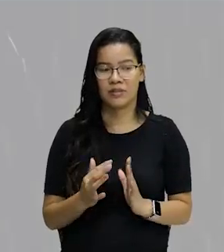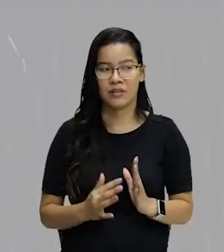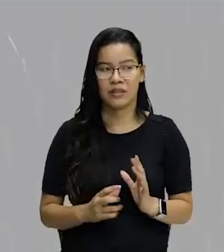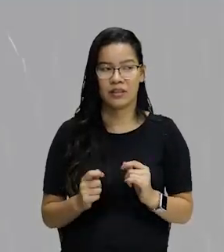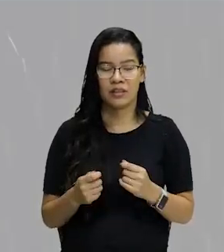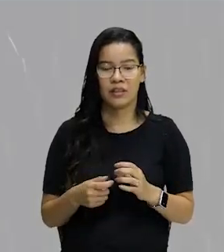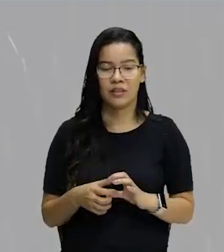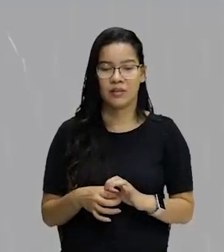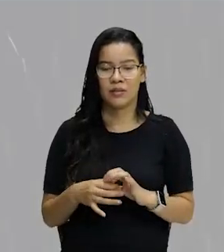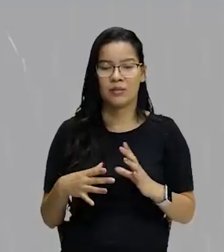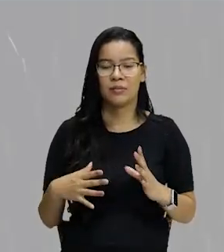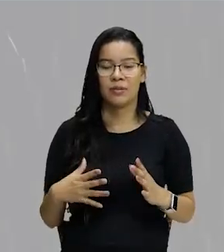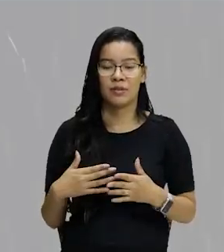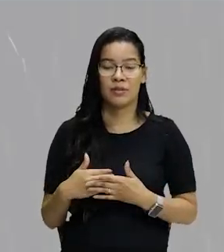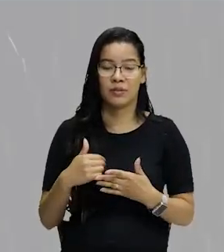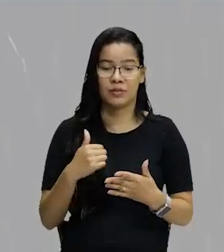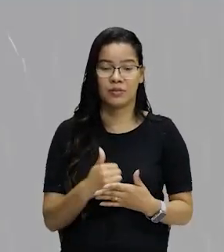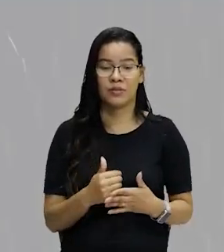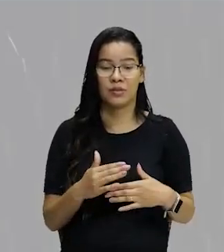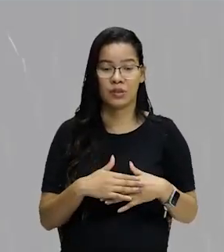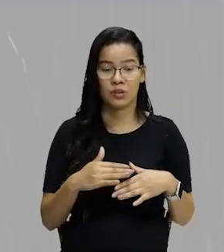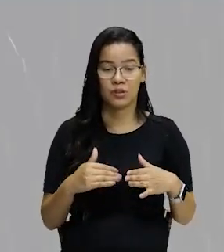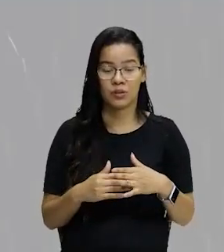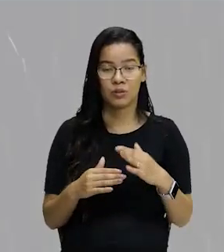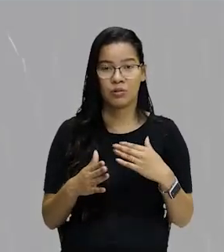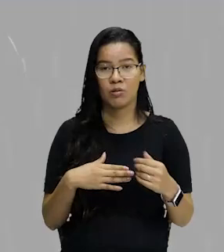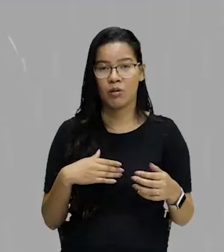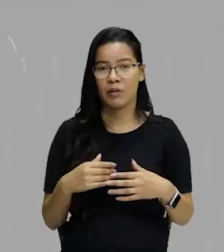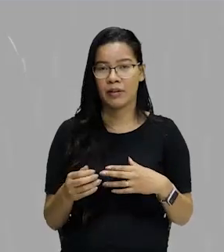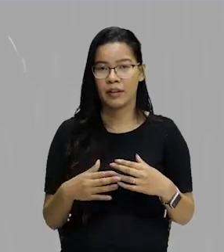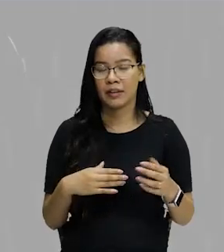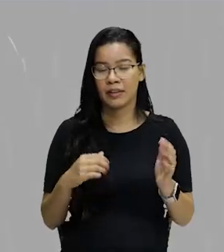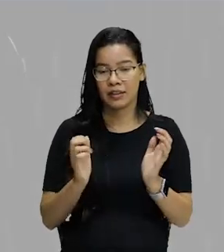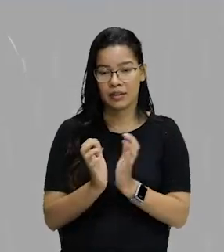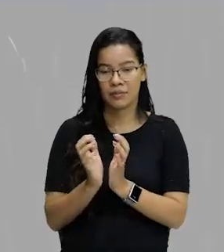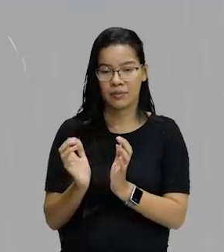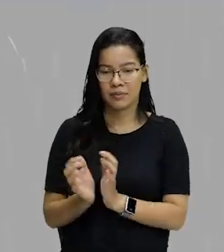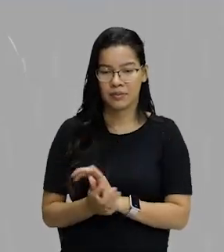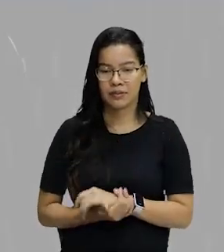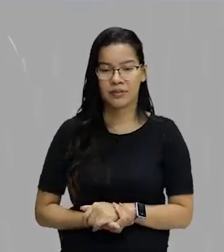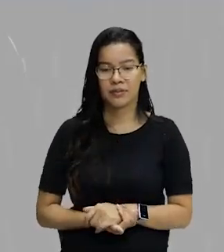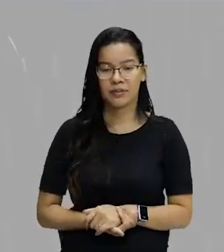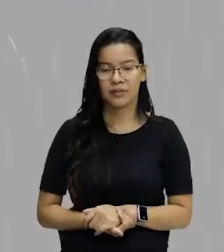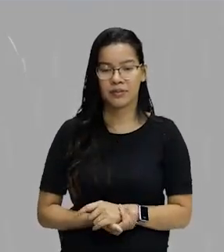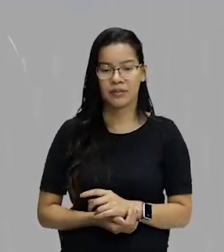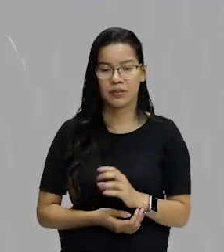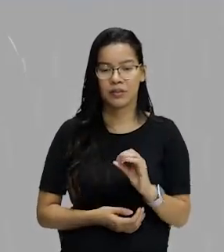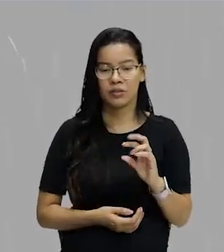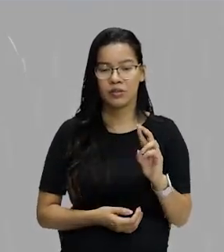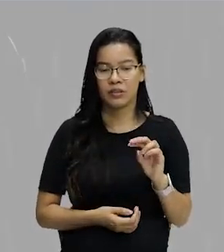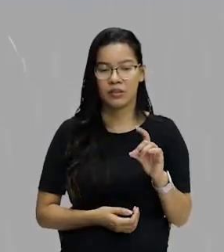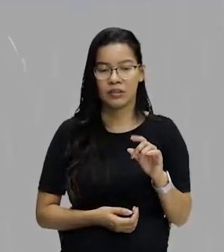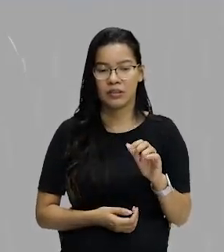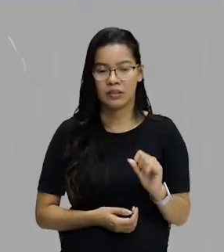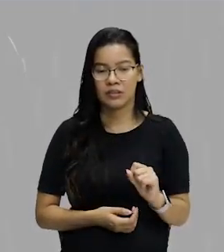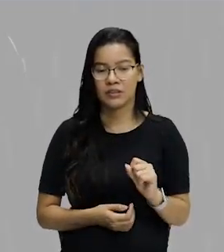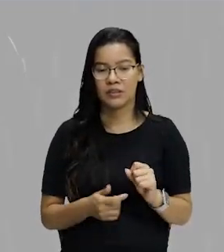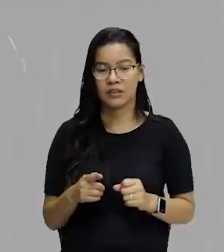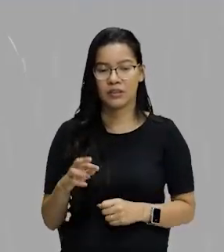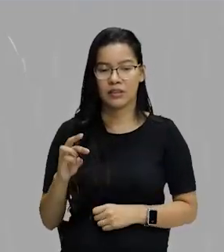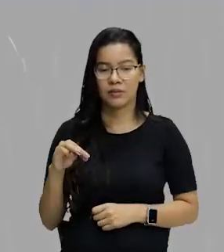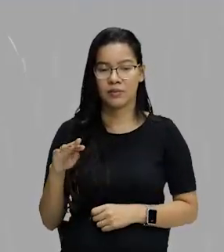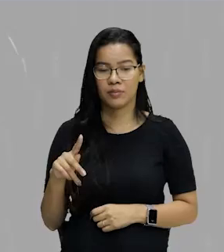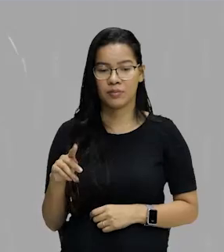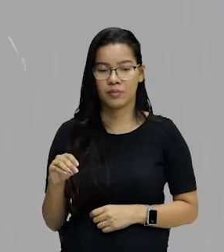permitem o auxílio de todo e qualquer equipamento. Tá entre parênteses aí, ó, cordas, grampos,